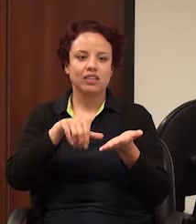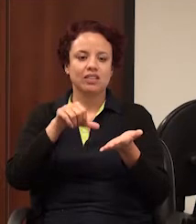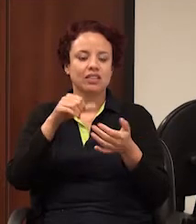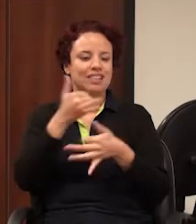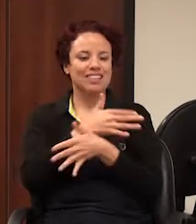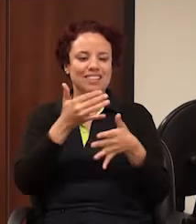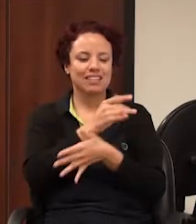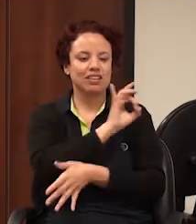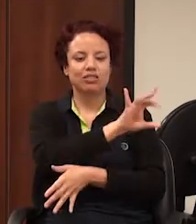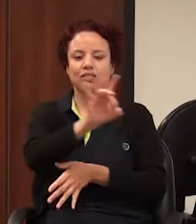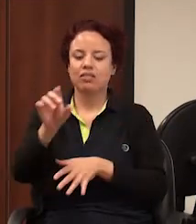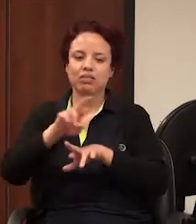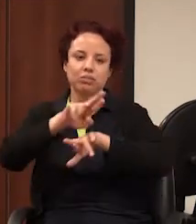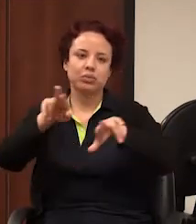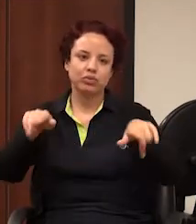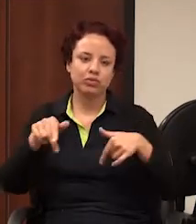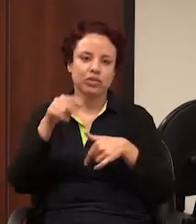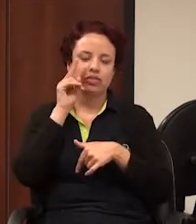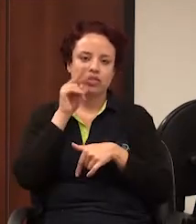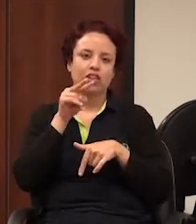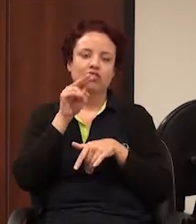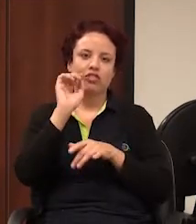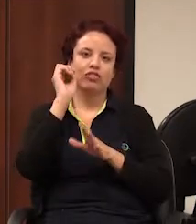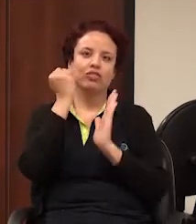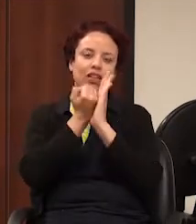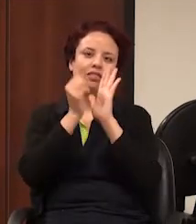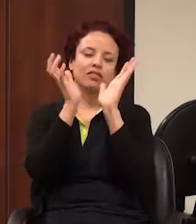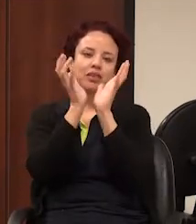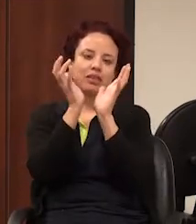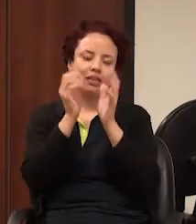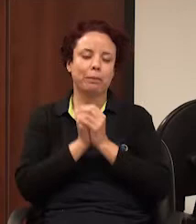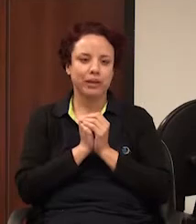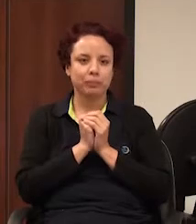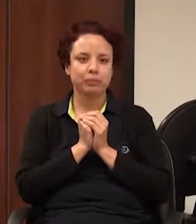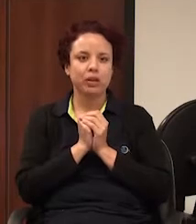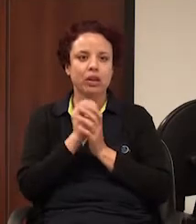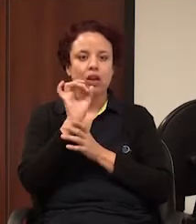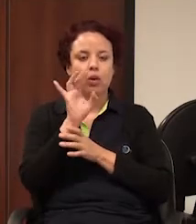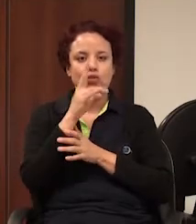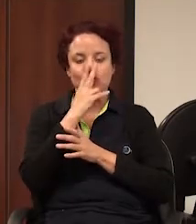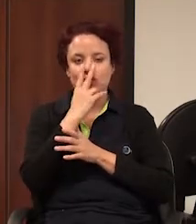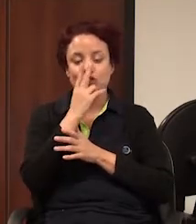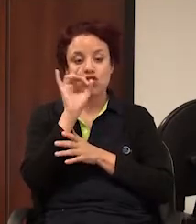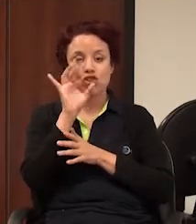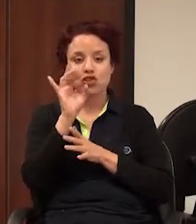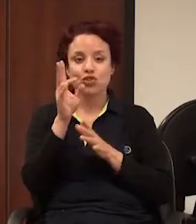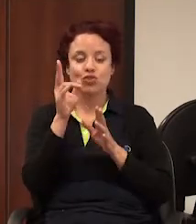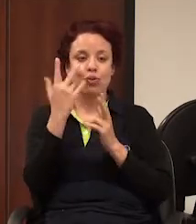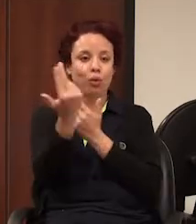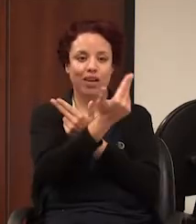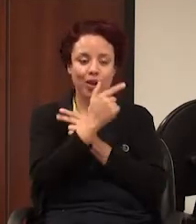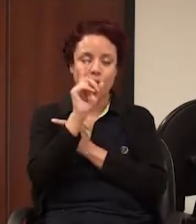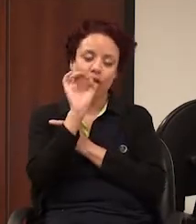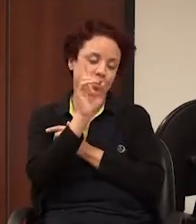municípios onde se vê o nome APAI. A única coisa talvez em comum aí seja o próprio nome mesmo e esse